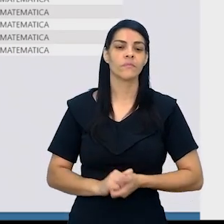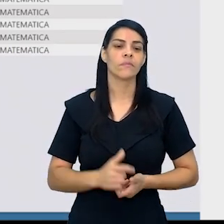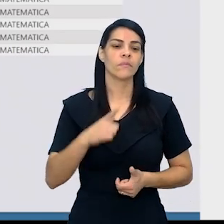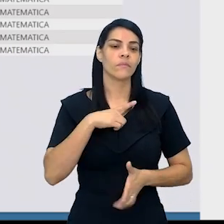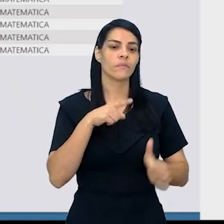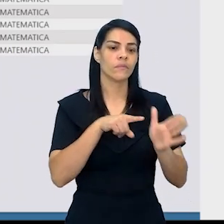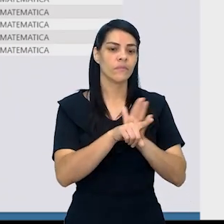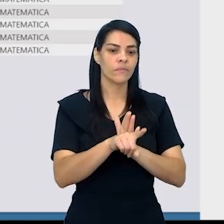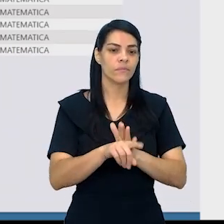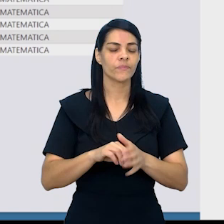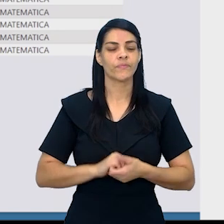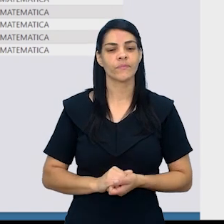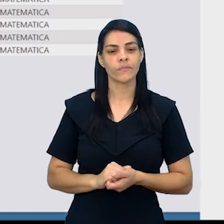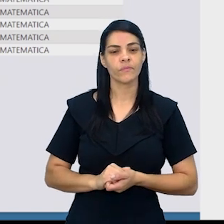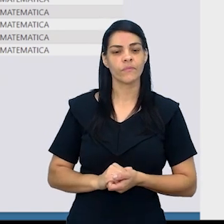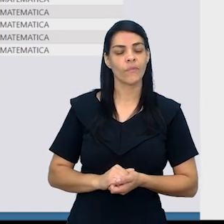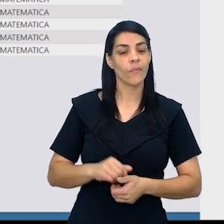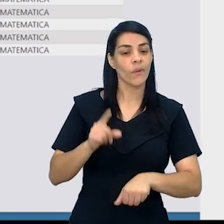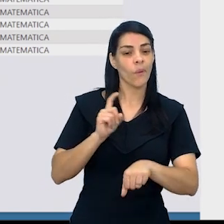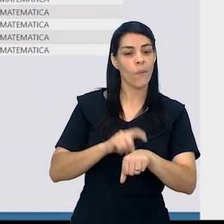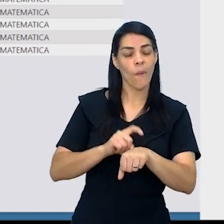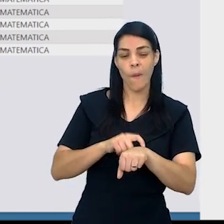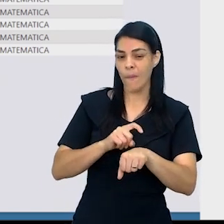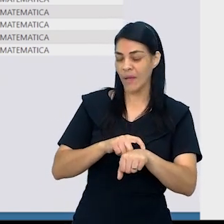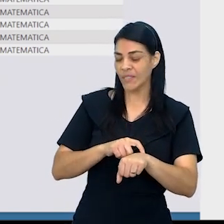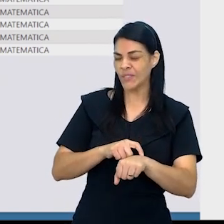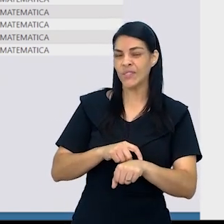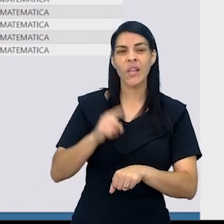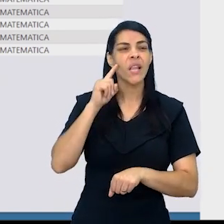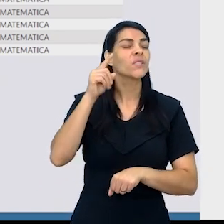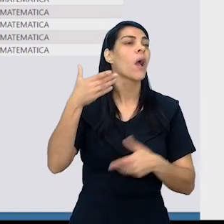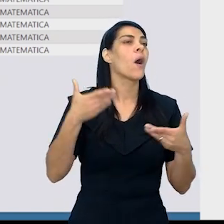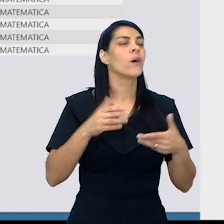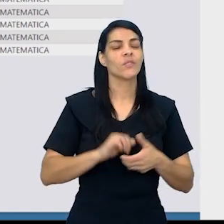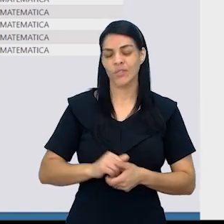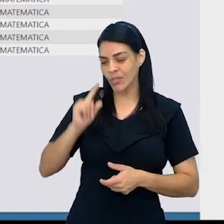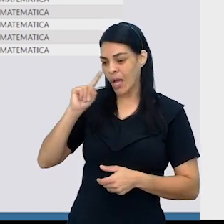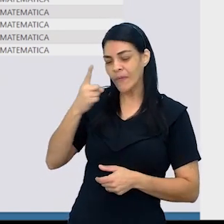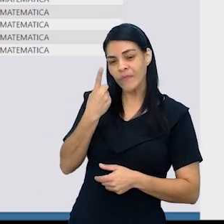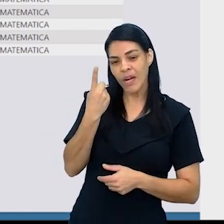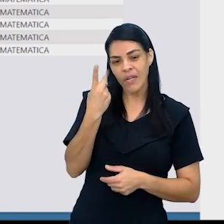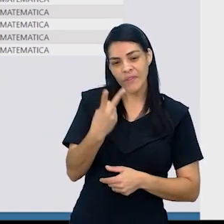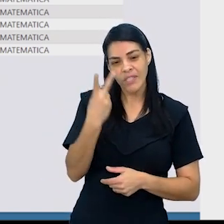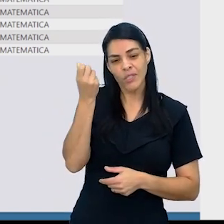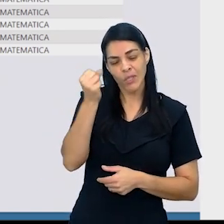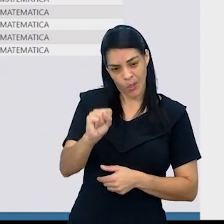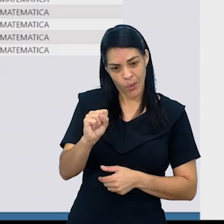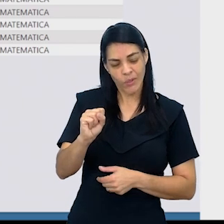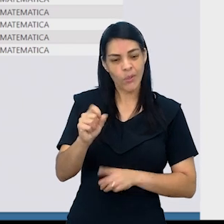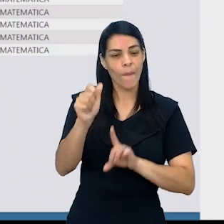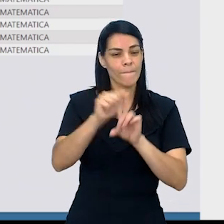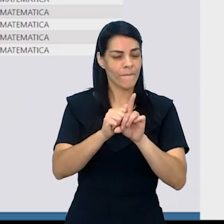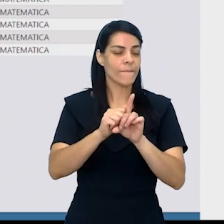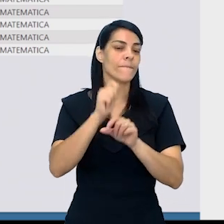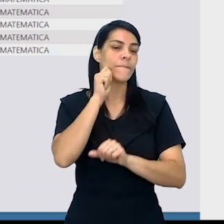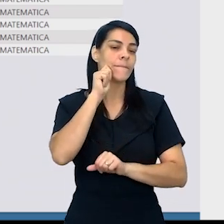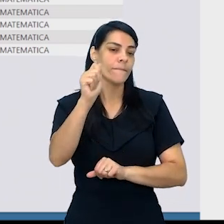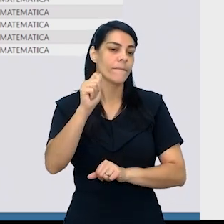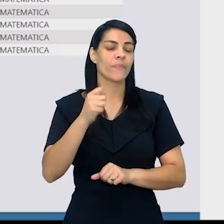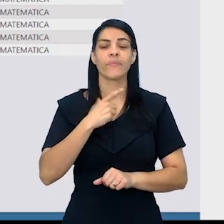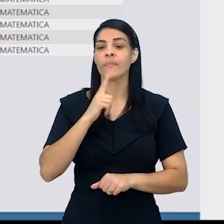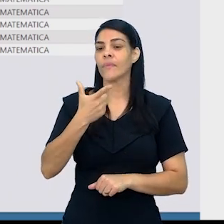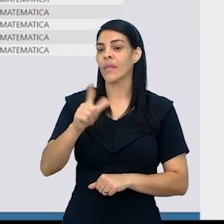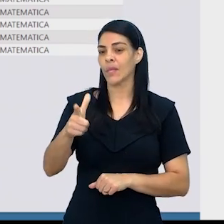questões neste momento que dia é hoje Wanderley 28 né 28 de Abril não